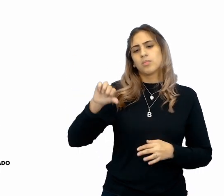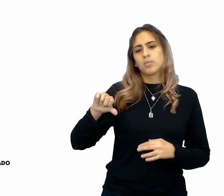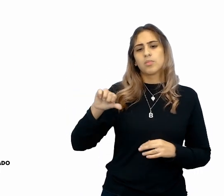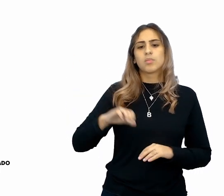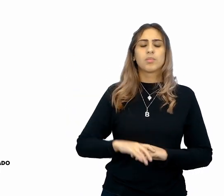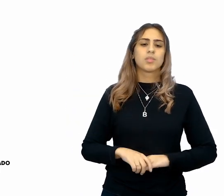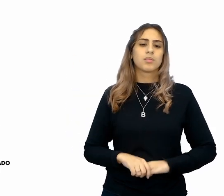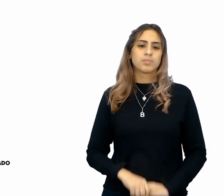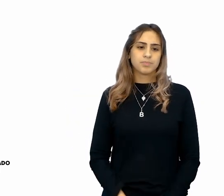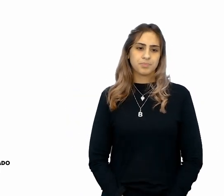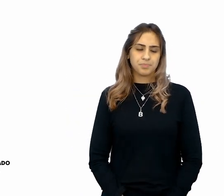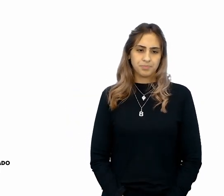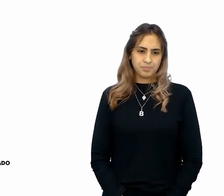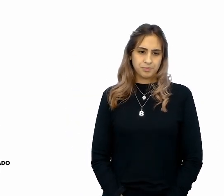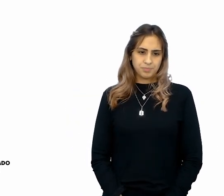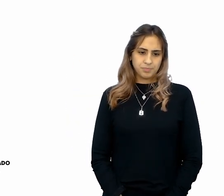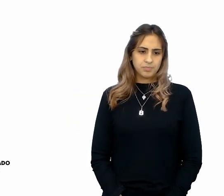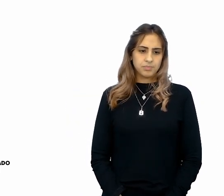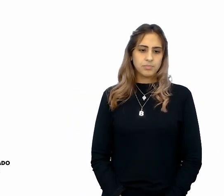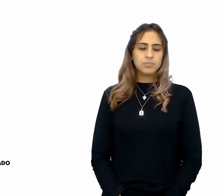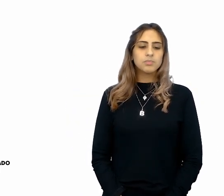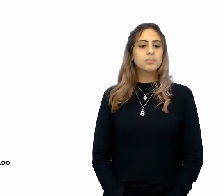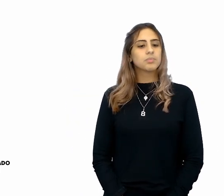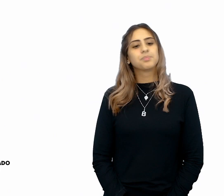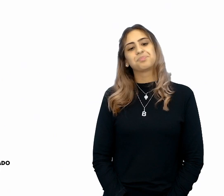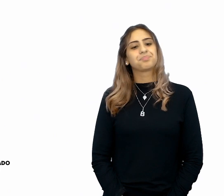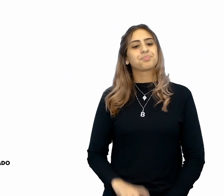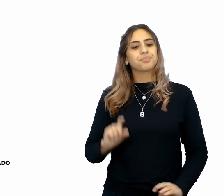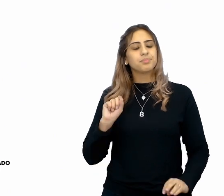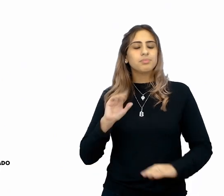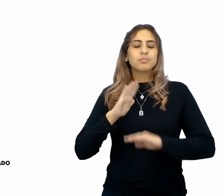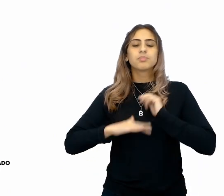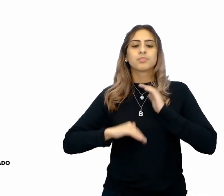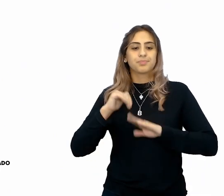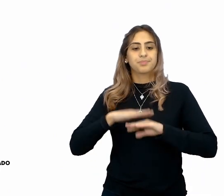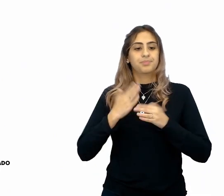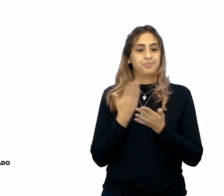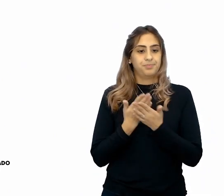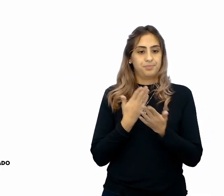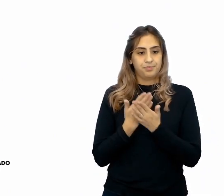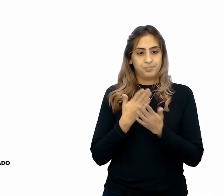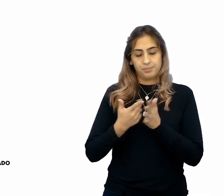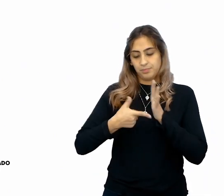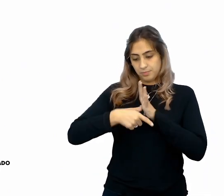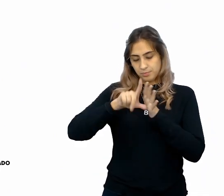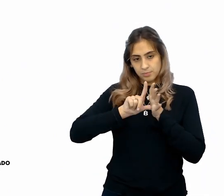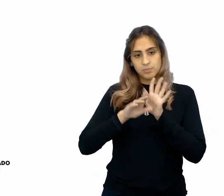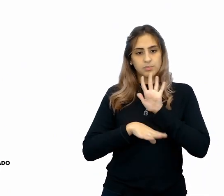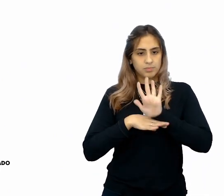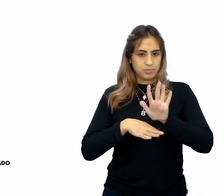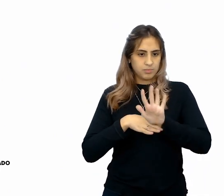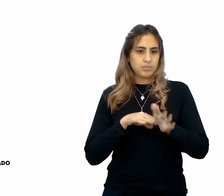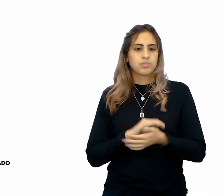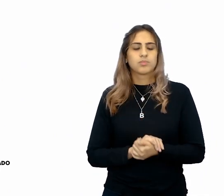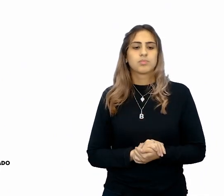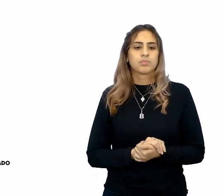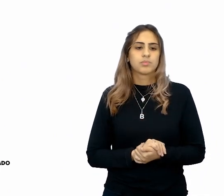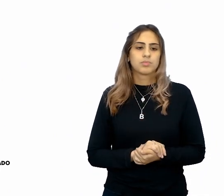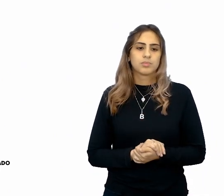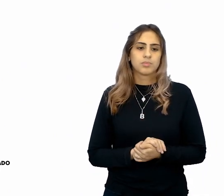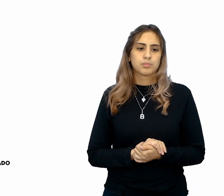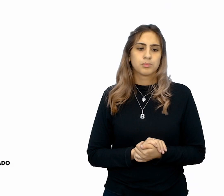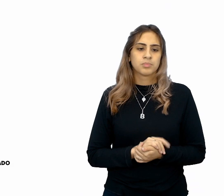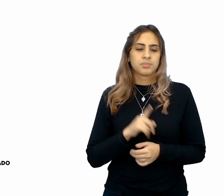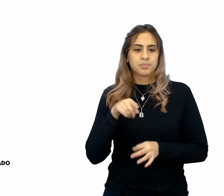fizemos aquele detalhamento, né? Então, que habilidades a aula anterior favorece? Bom, a